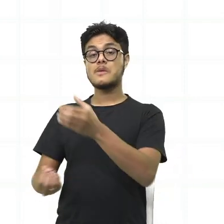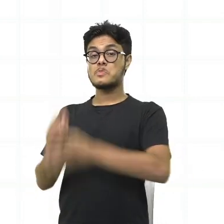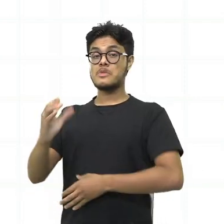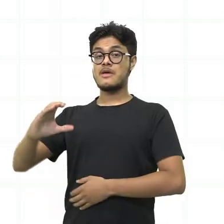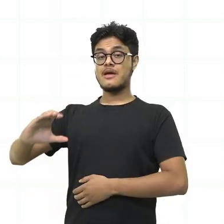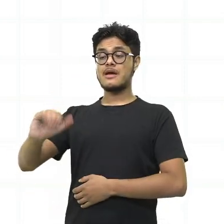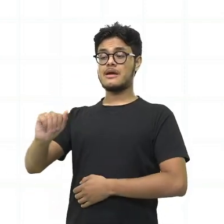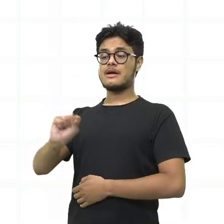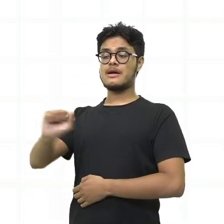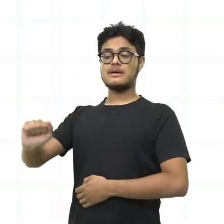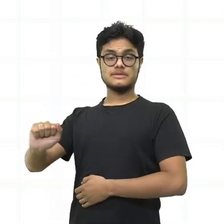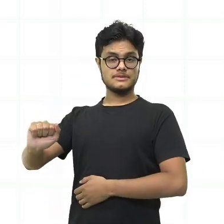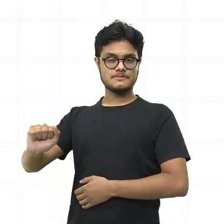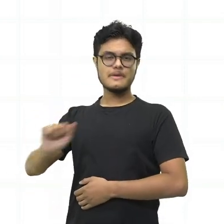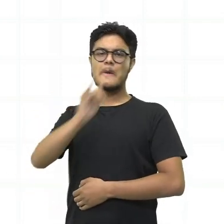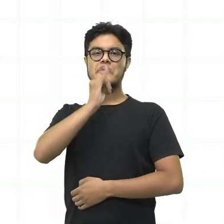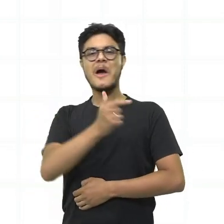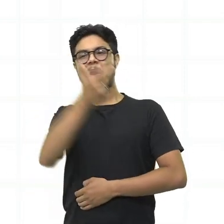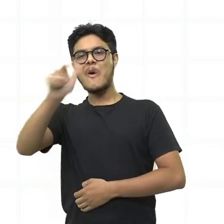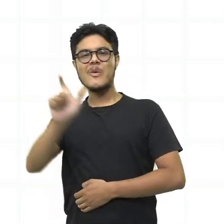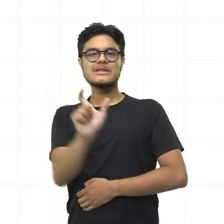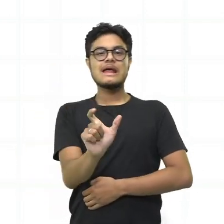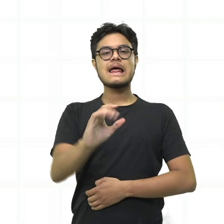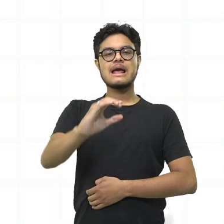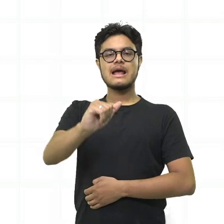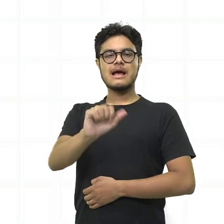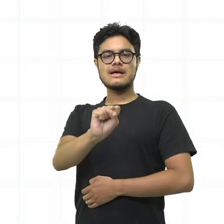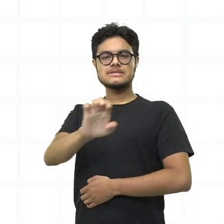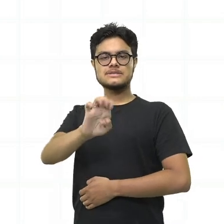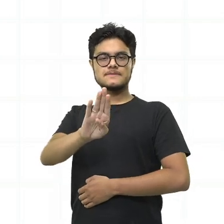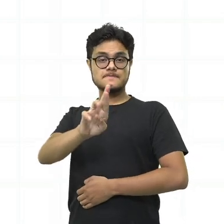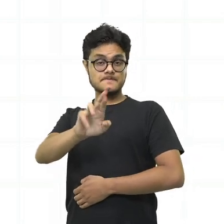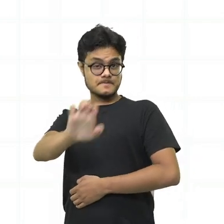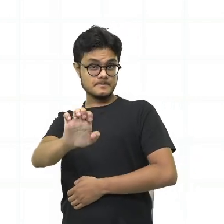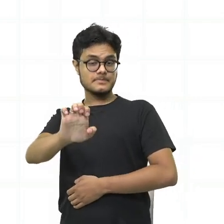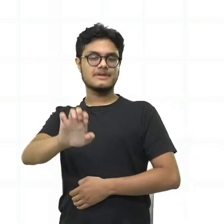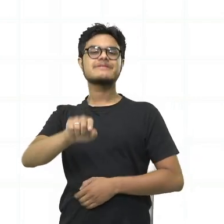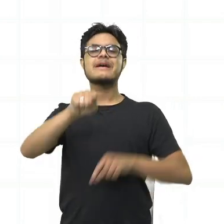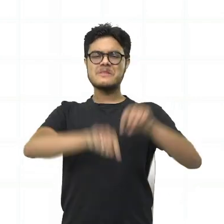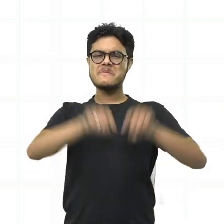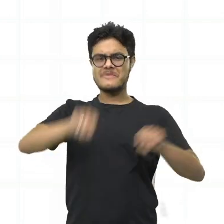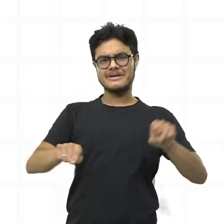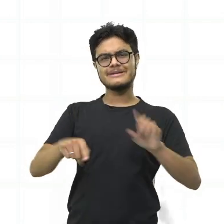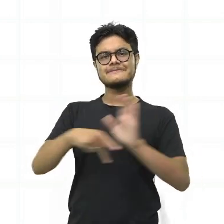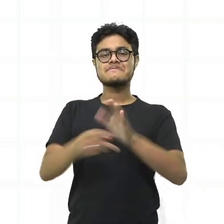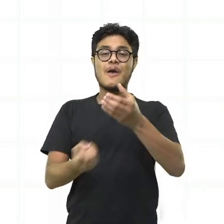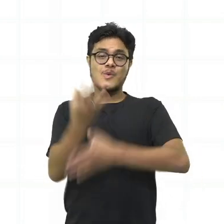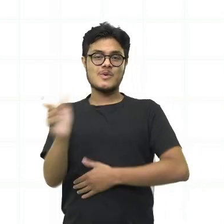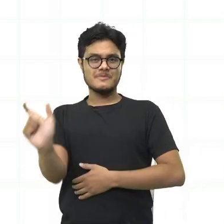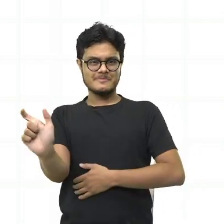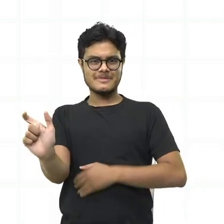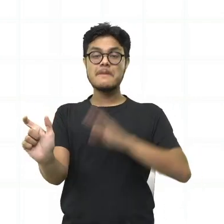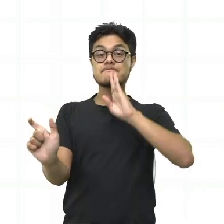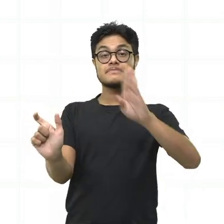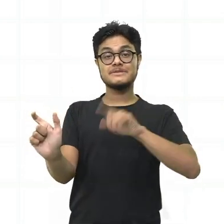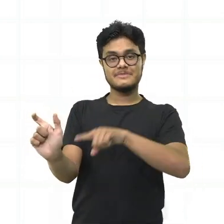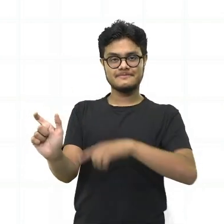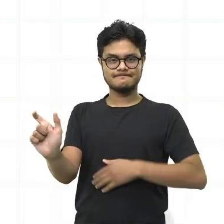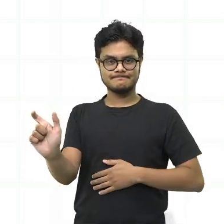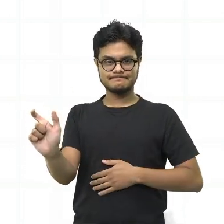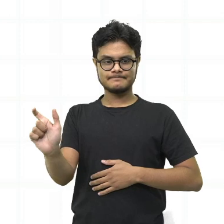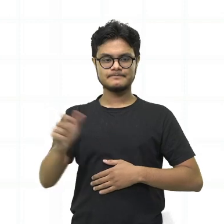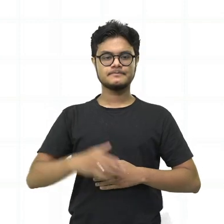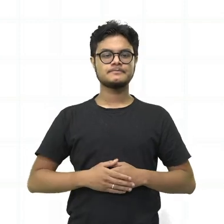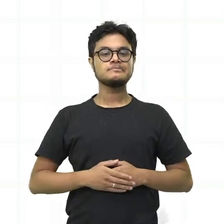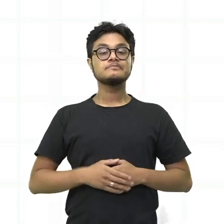casebre, né? É uma variação, então, da palavra casa. Casinha é uma variação da palavra casa. Casa,